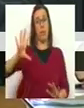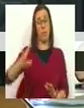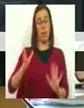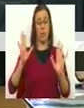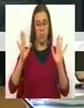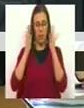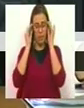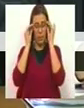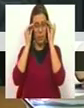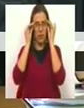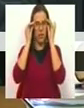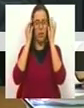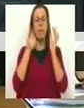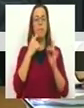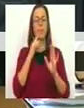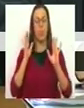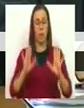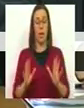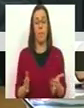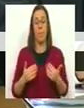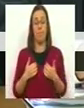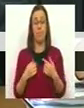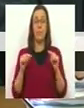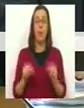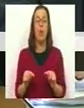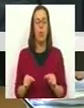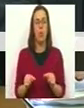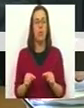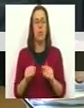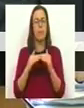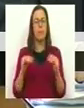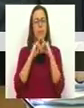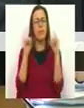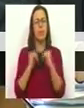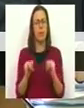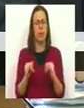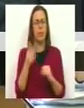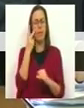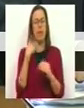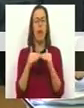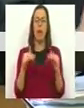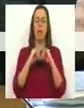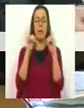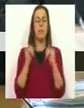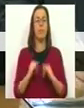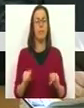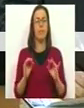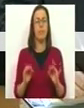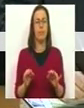Bom, isto significa o seguinte: temos hoje, a nível internacional, vivemos hoje a nível